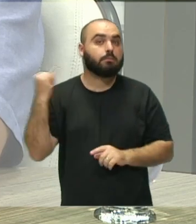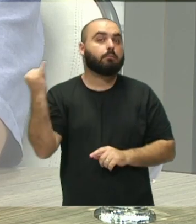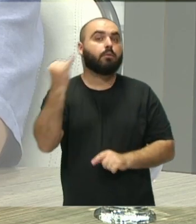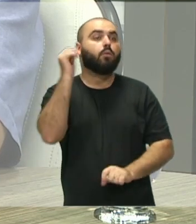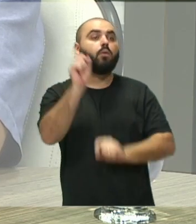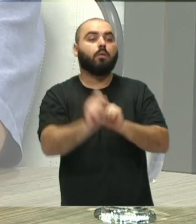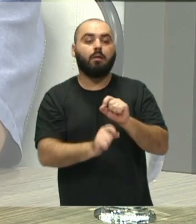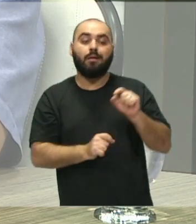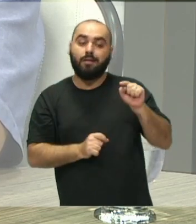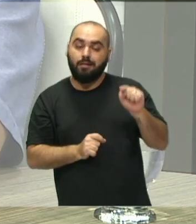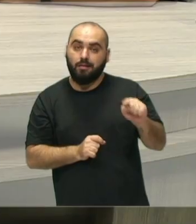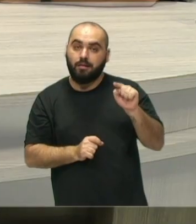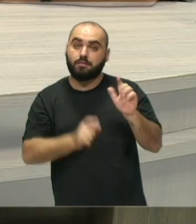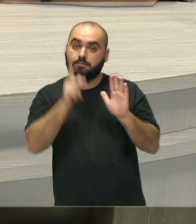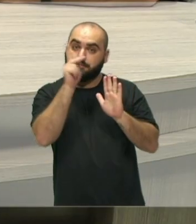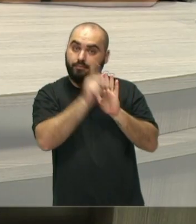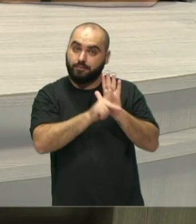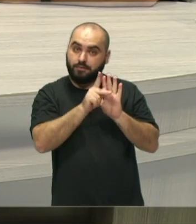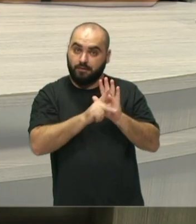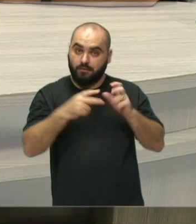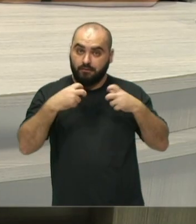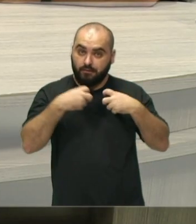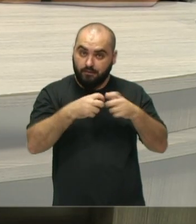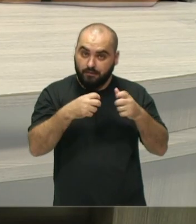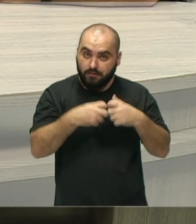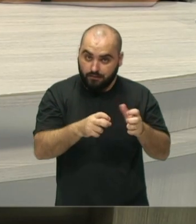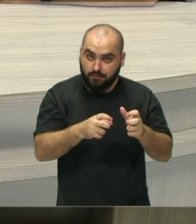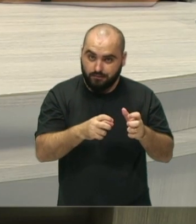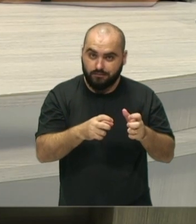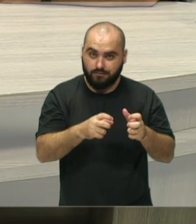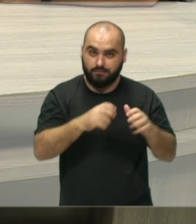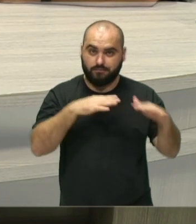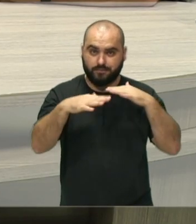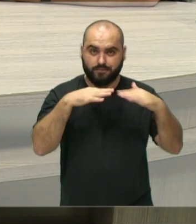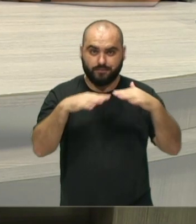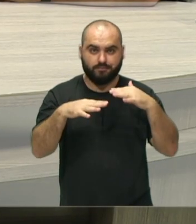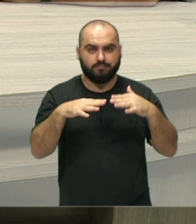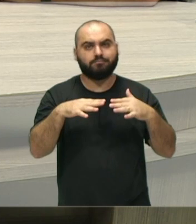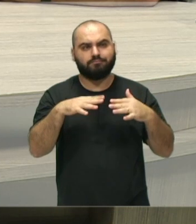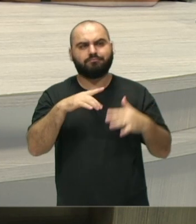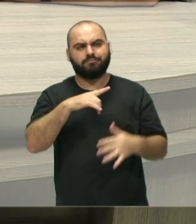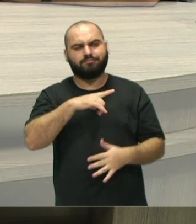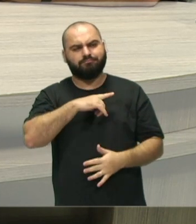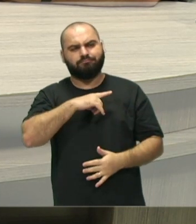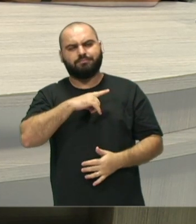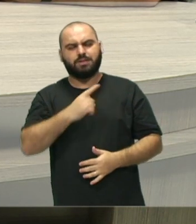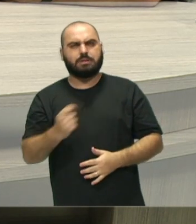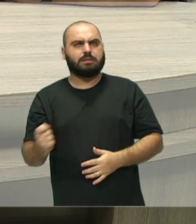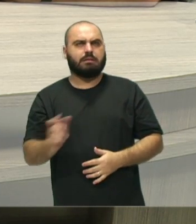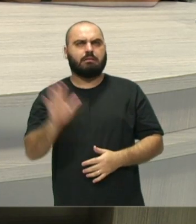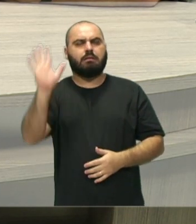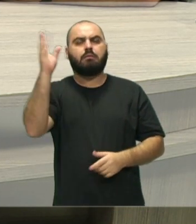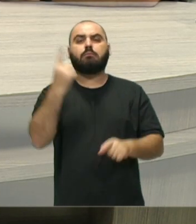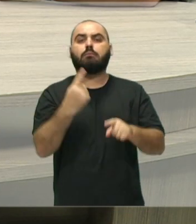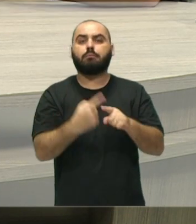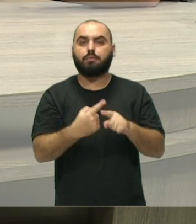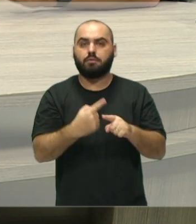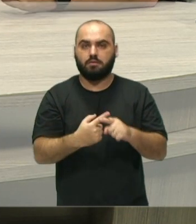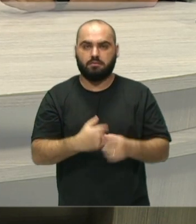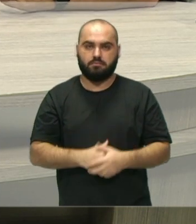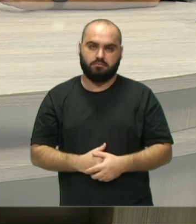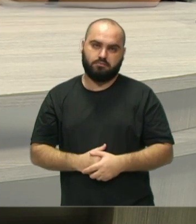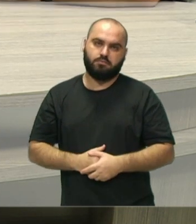esses projetos de mobilidades, eles normalmente são muito onerosos. Por quê? Porque eles são projetos de